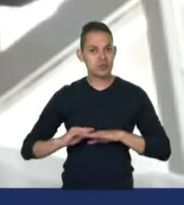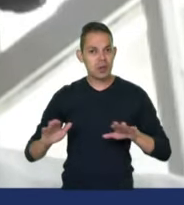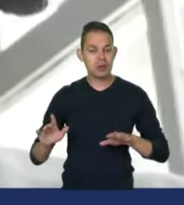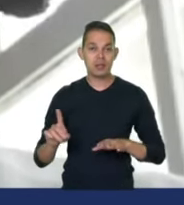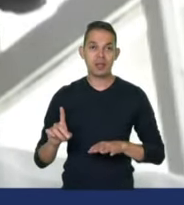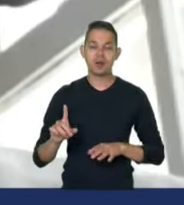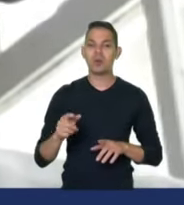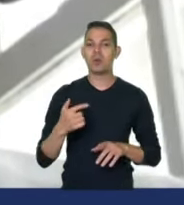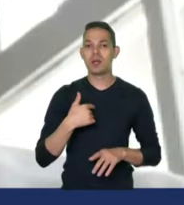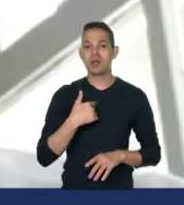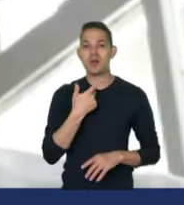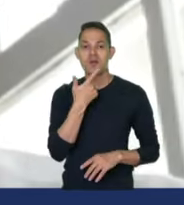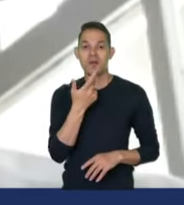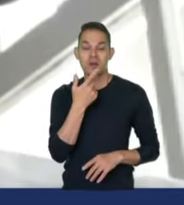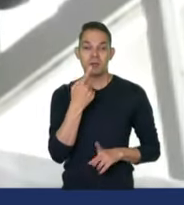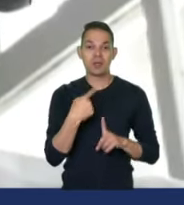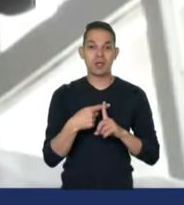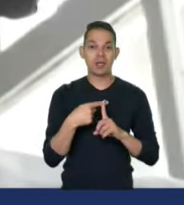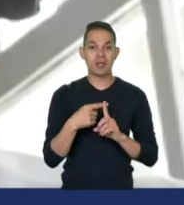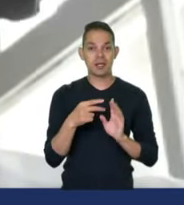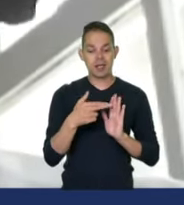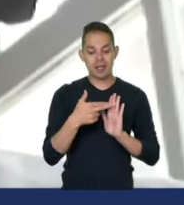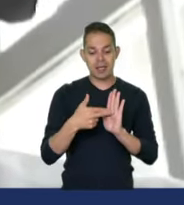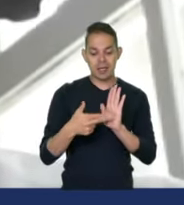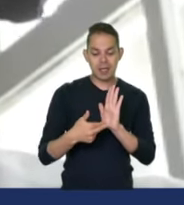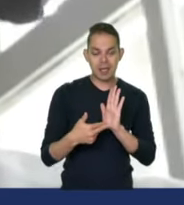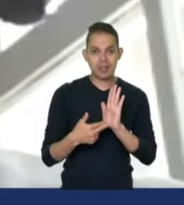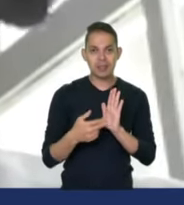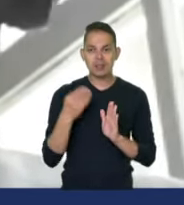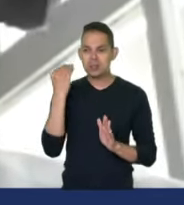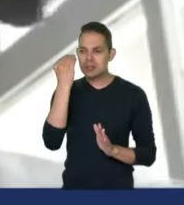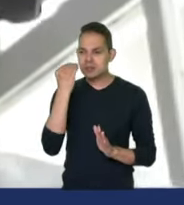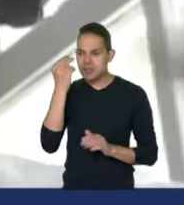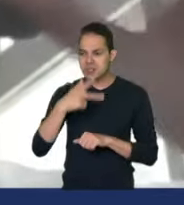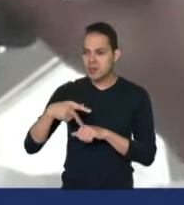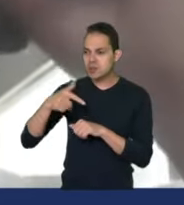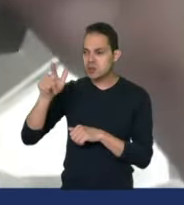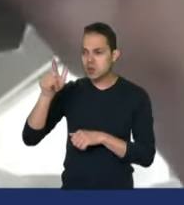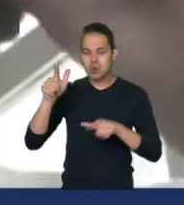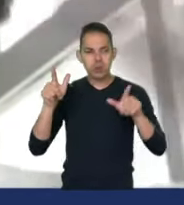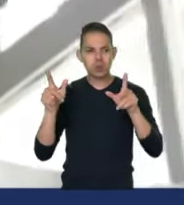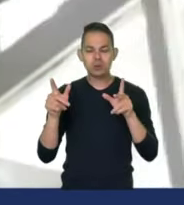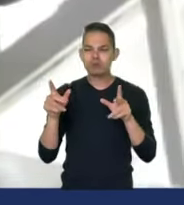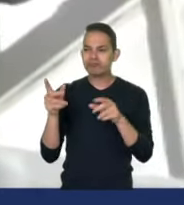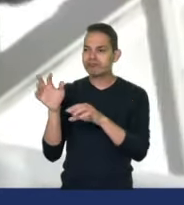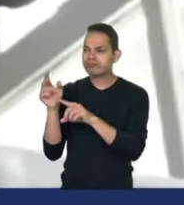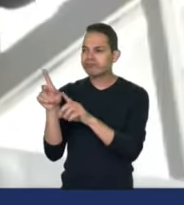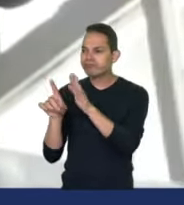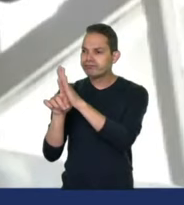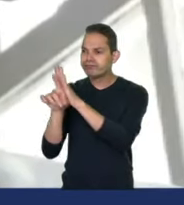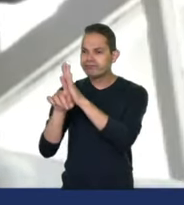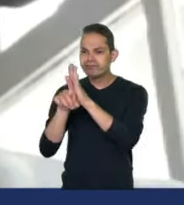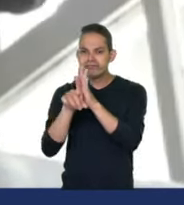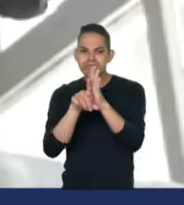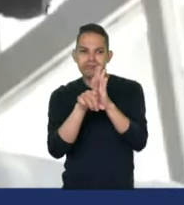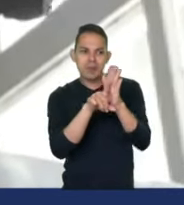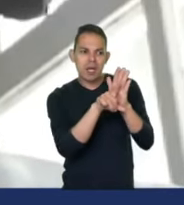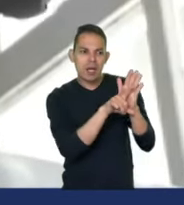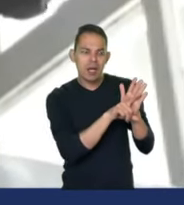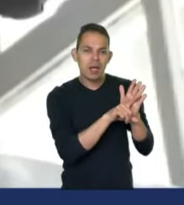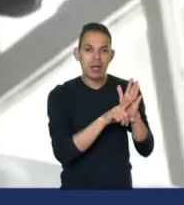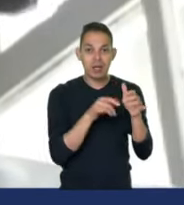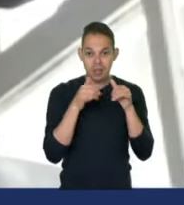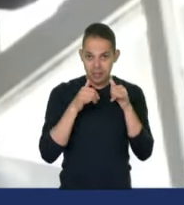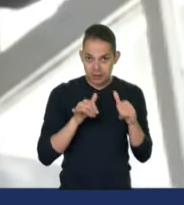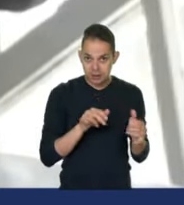isso porque, em via de regra, quando a gente observa as experiências internacionais de enfrentamento da transição energética, a